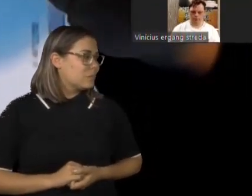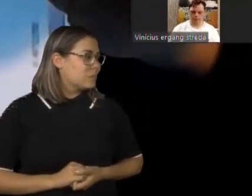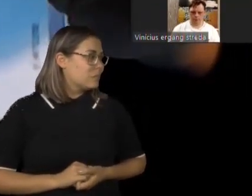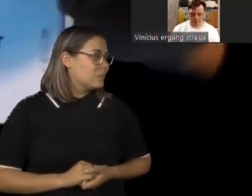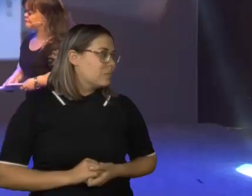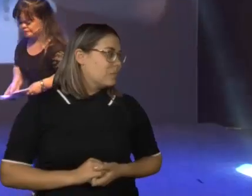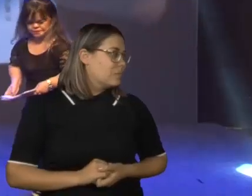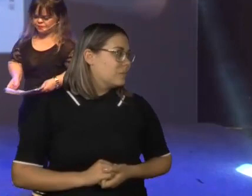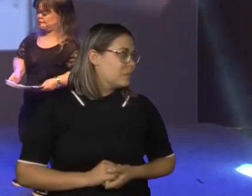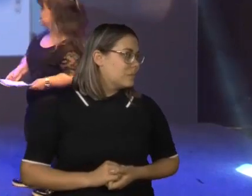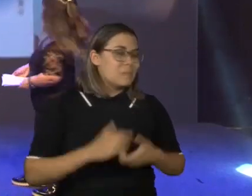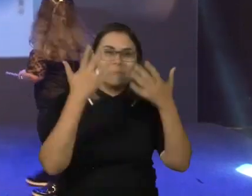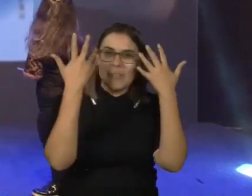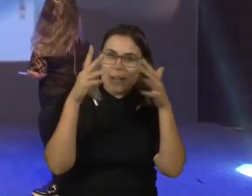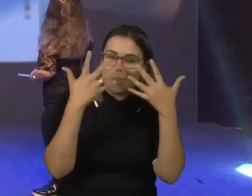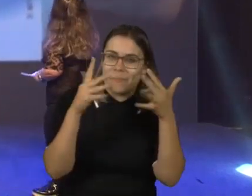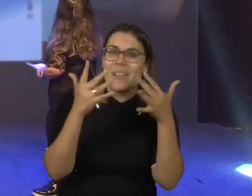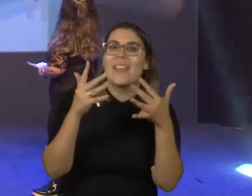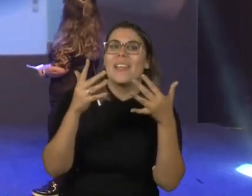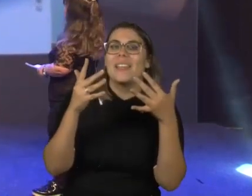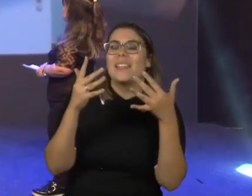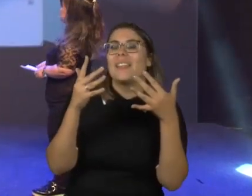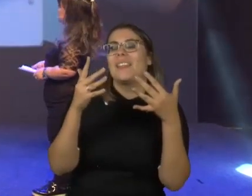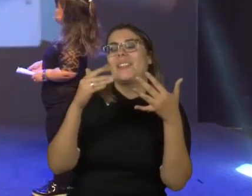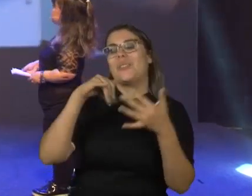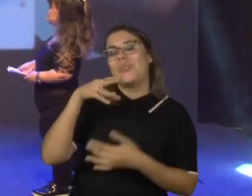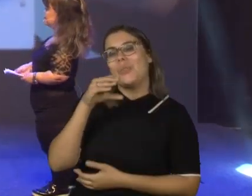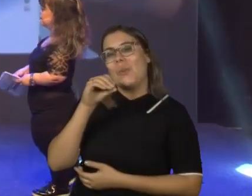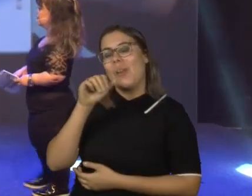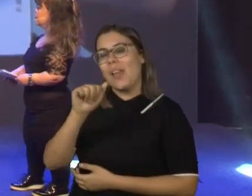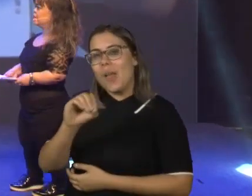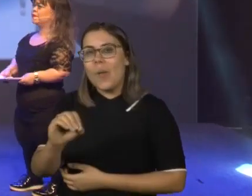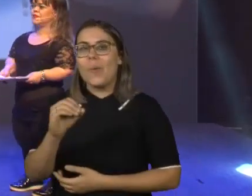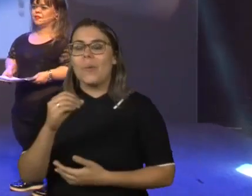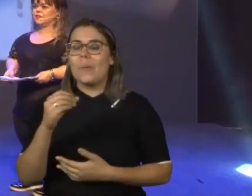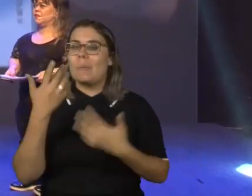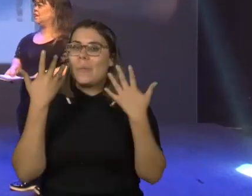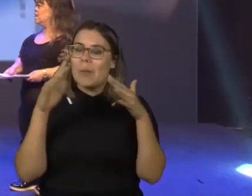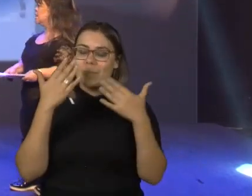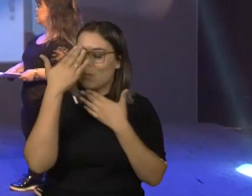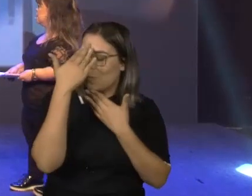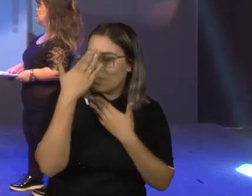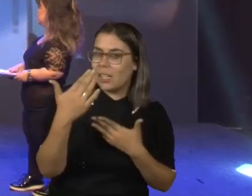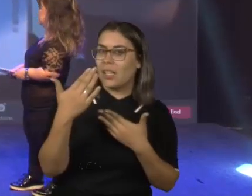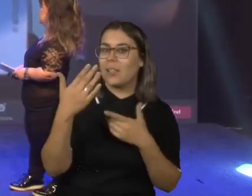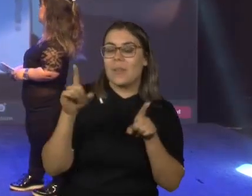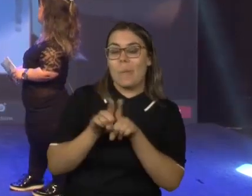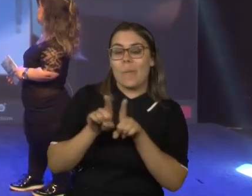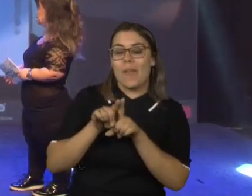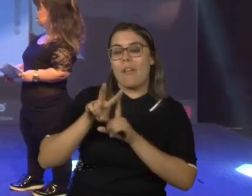Parabéns, João, muito obrigado pela tua participação, obrigado a